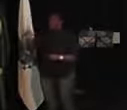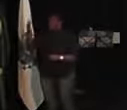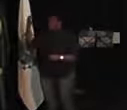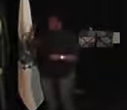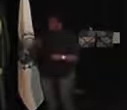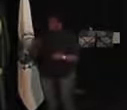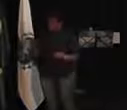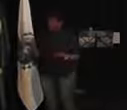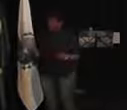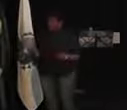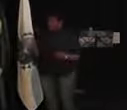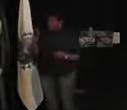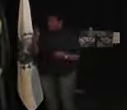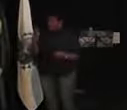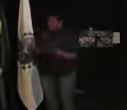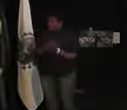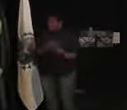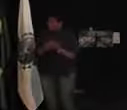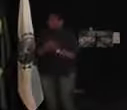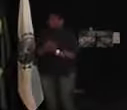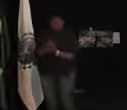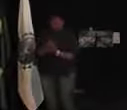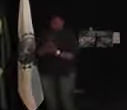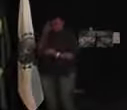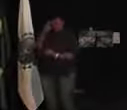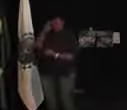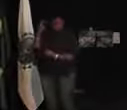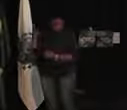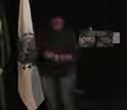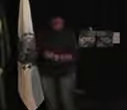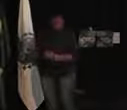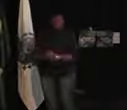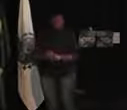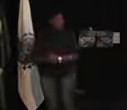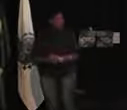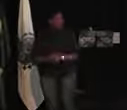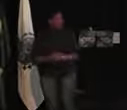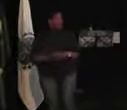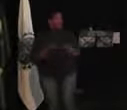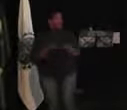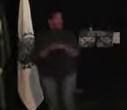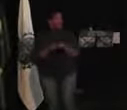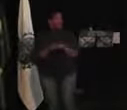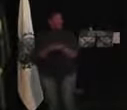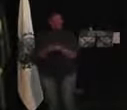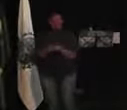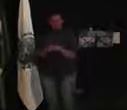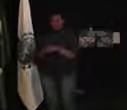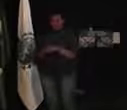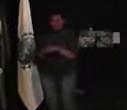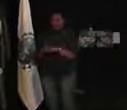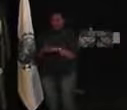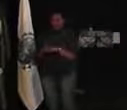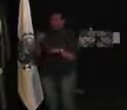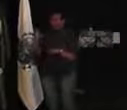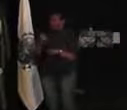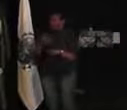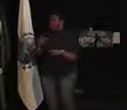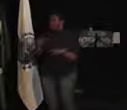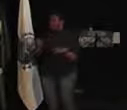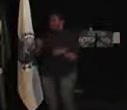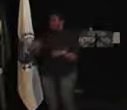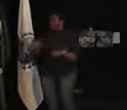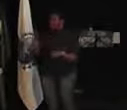certo ou não? Aí a gente traz aí algumas personalidades com funcionamento, com traços muito TDA.